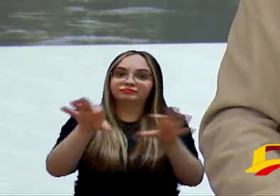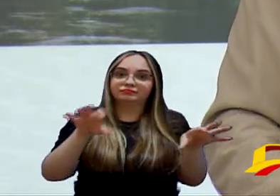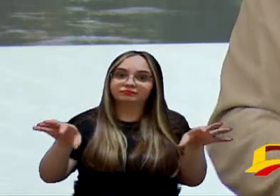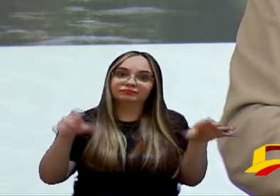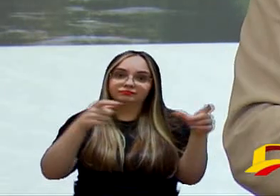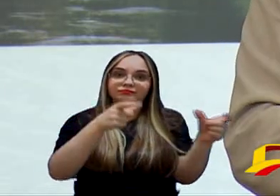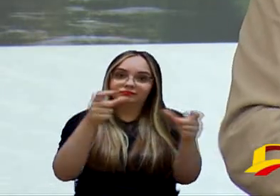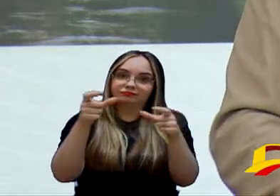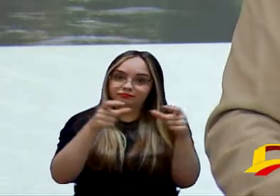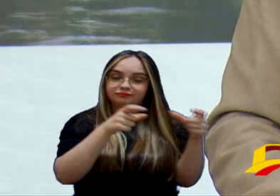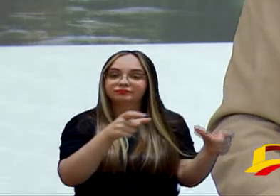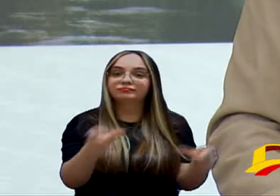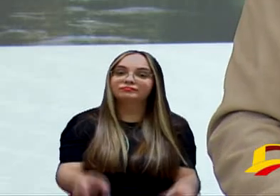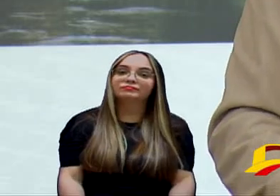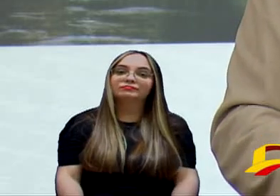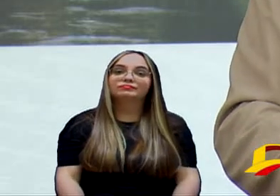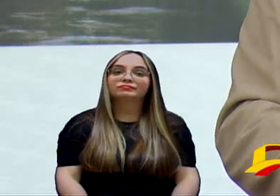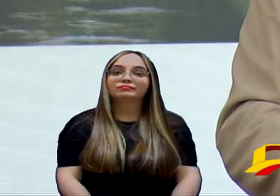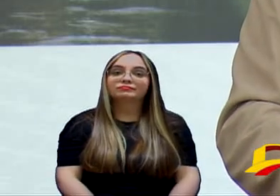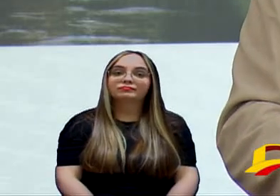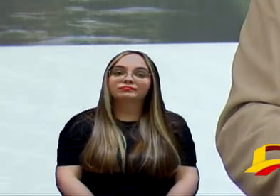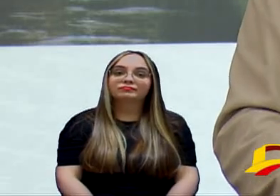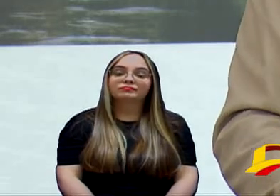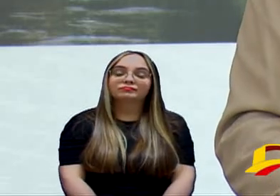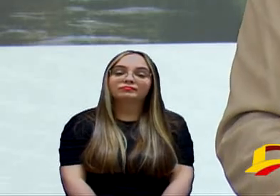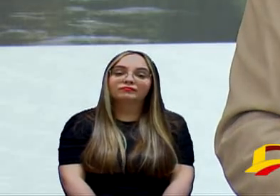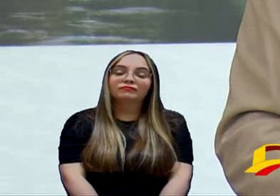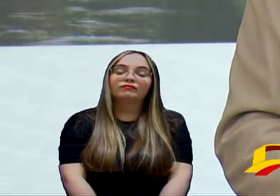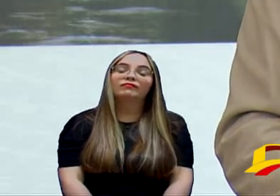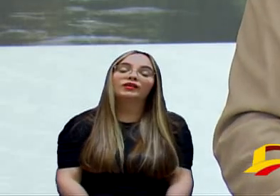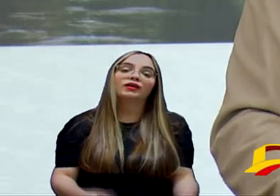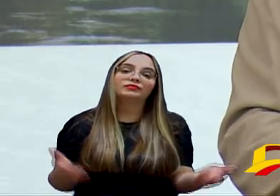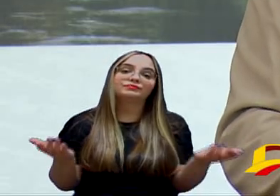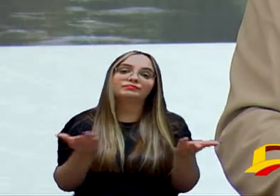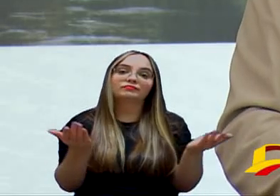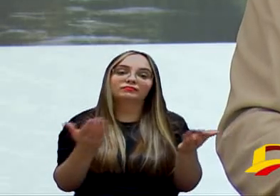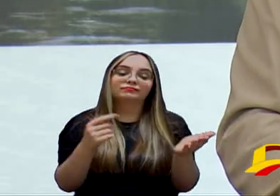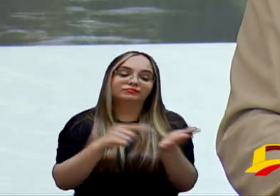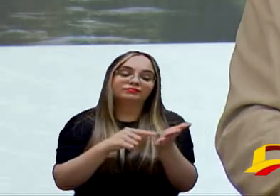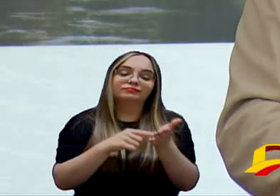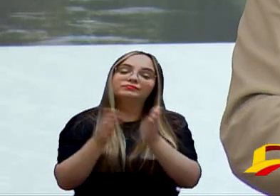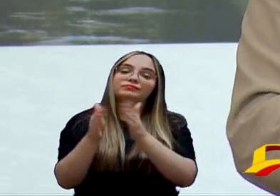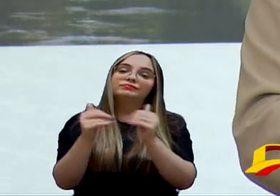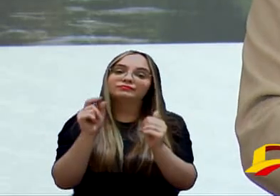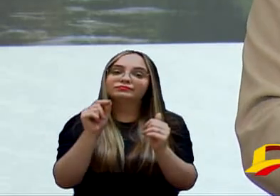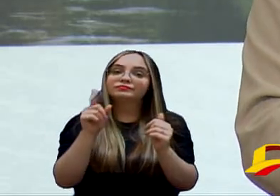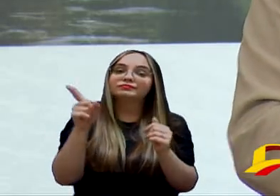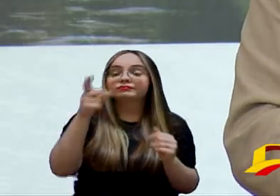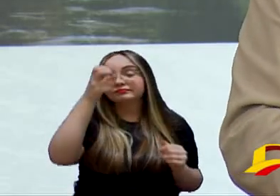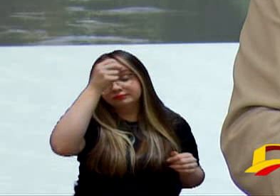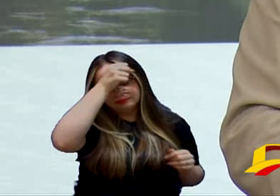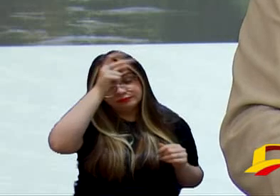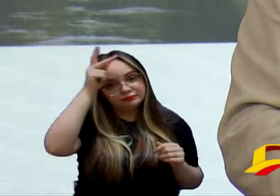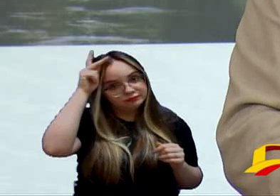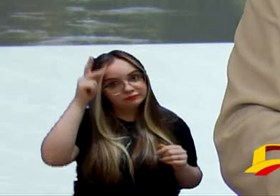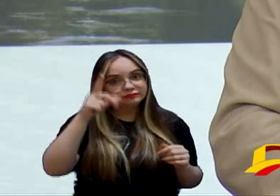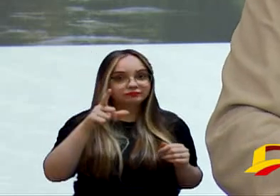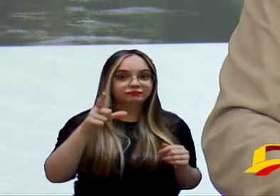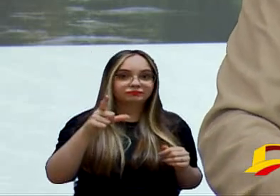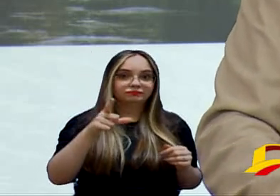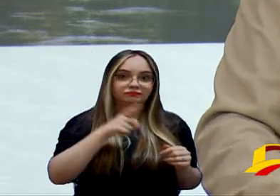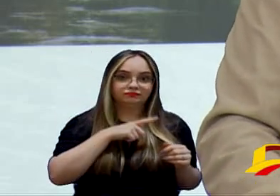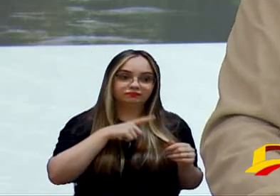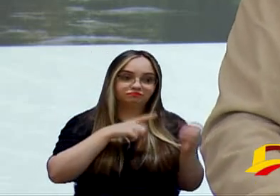estações do integra bike hoje a gente vem no requerimento também pedindo se a prefeitura tem algum